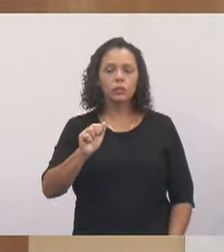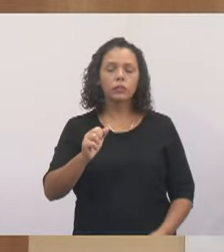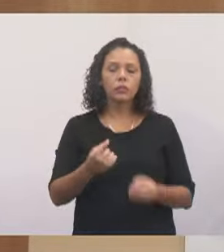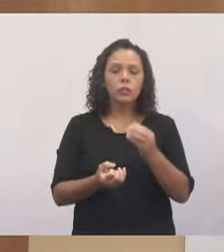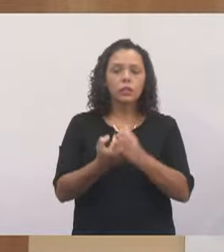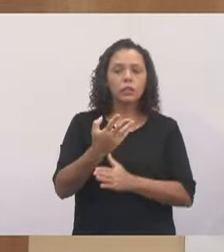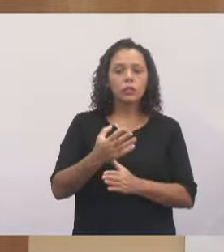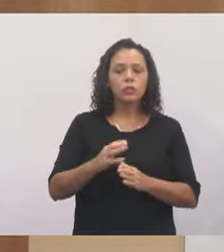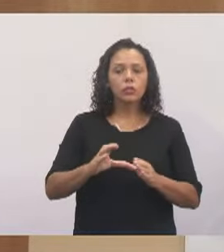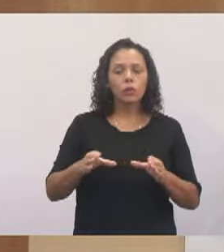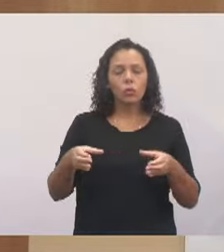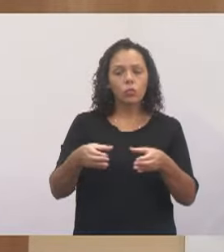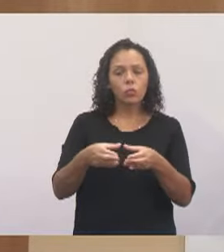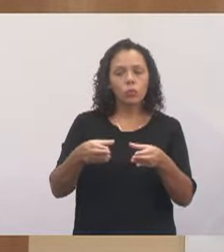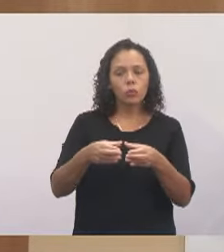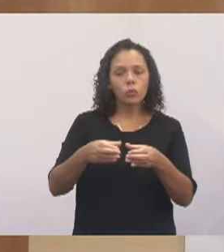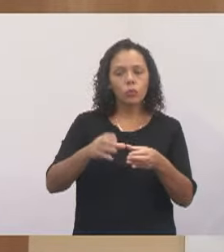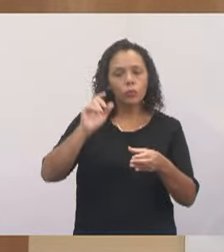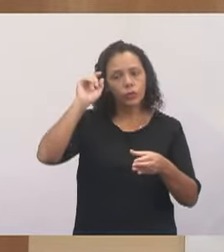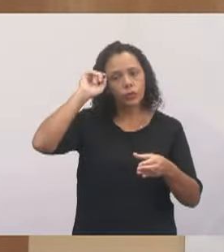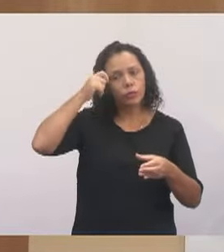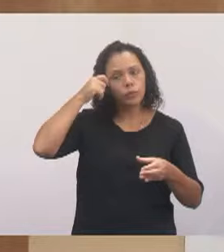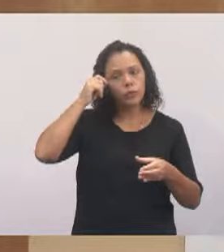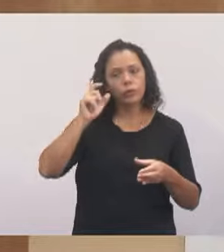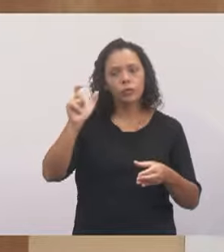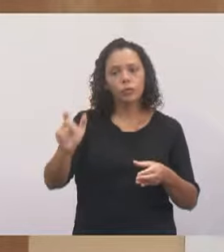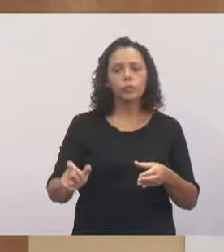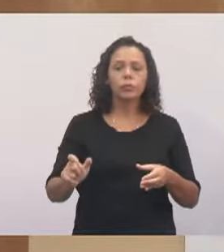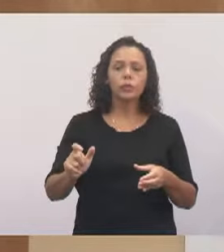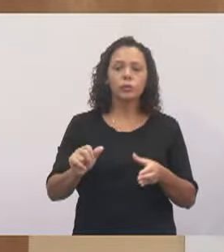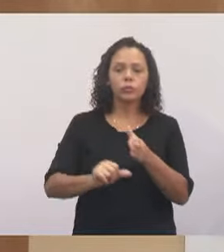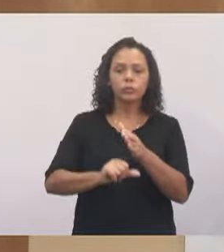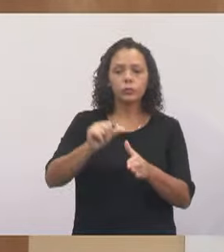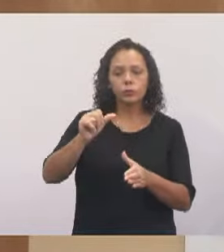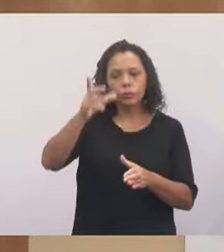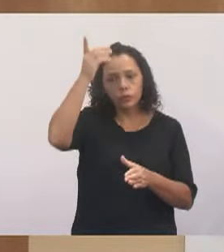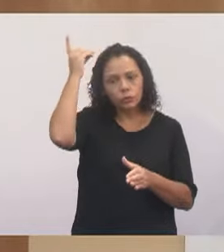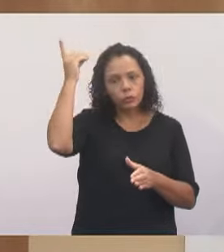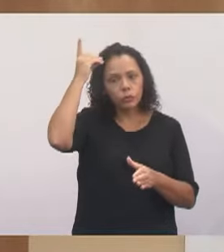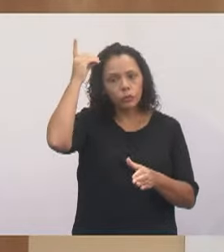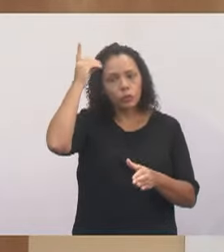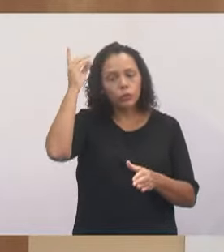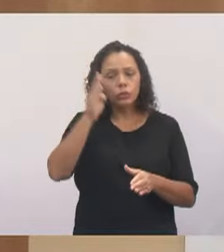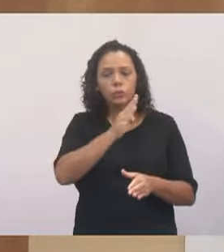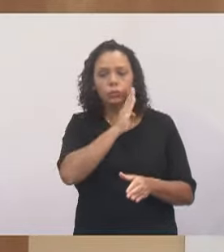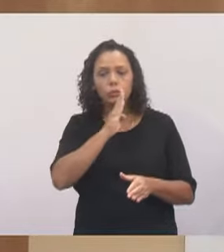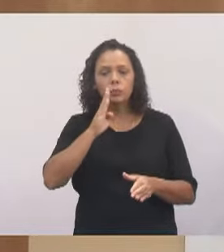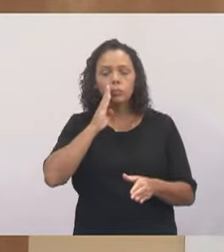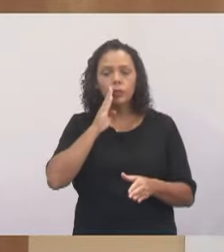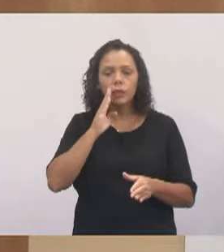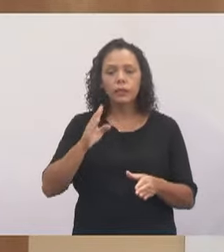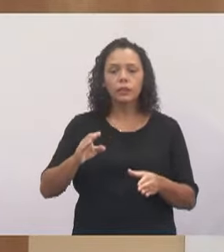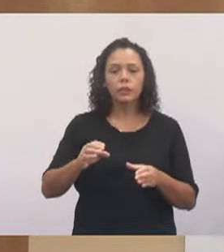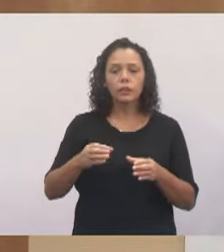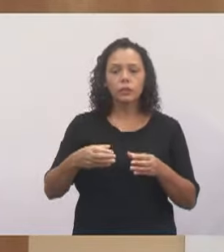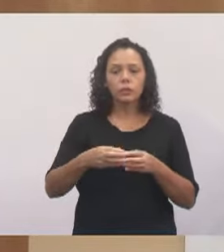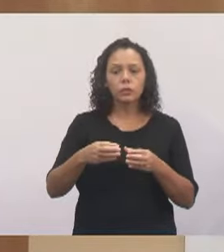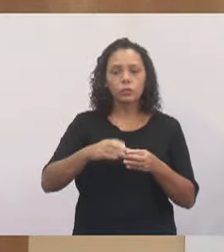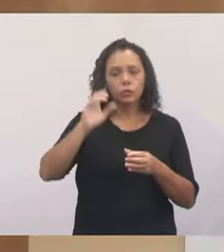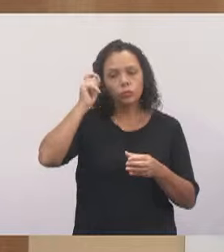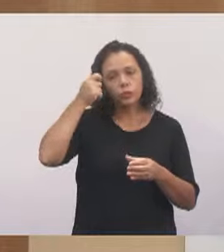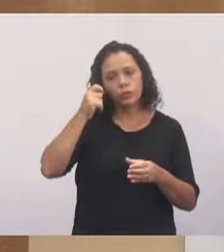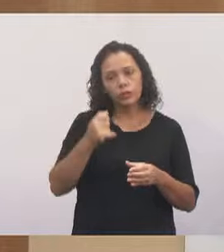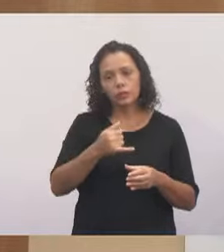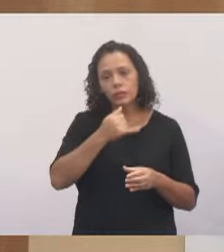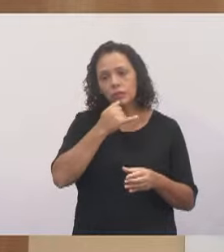Preta, uma pessoa que esteve, foi o primeiro dono do bar do Ponte Preta, né? Eu fico triste por